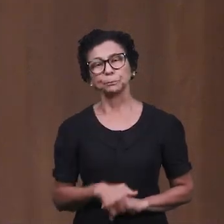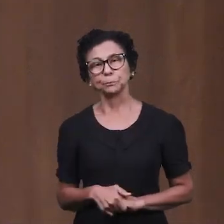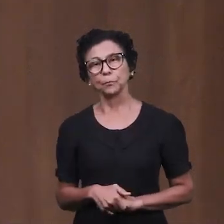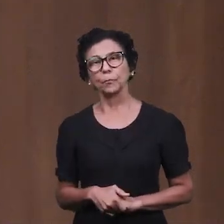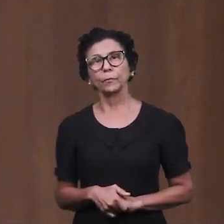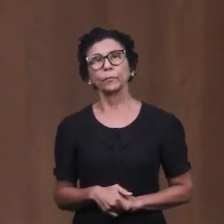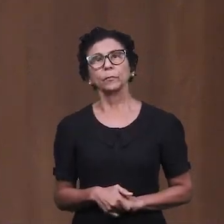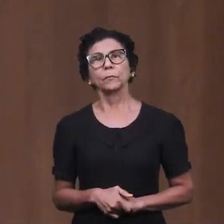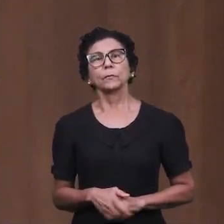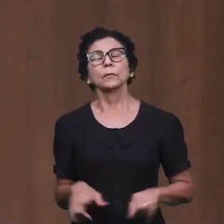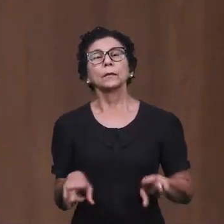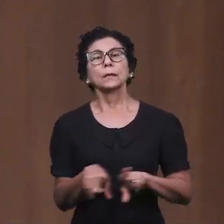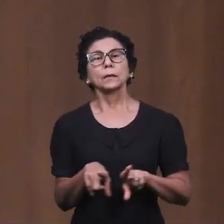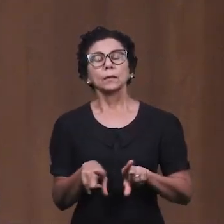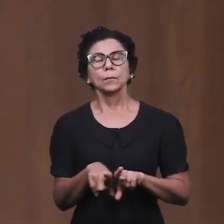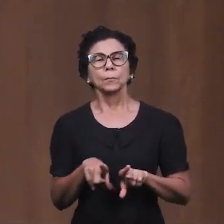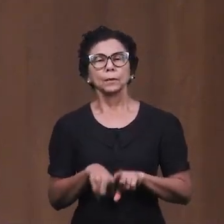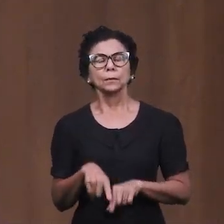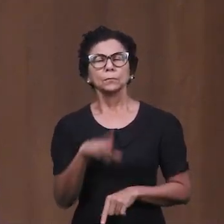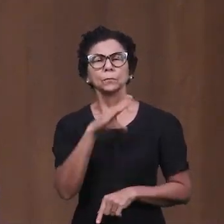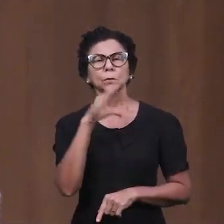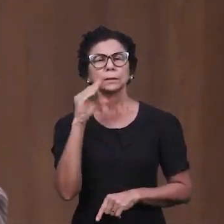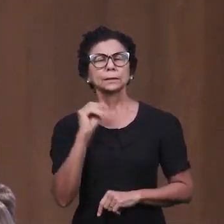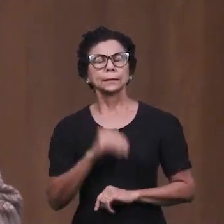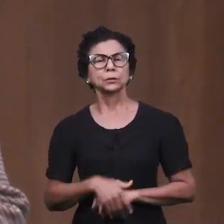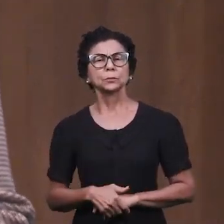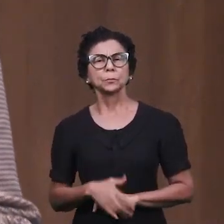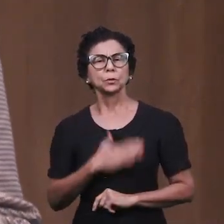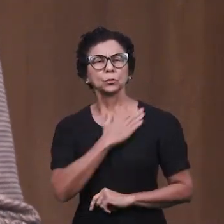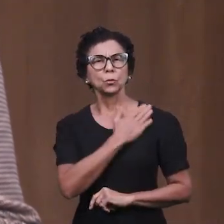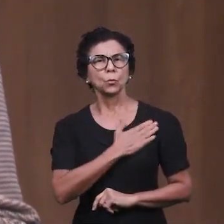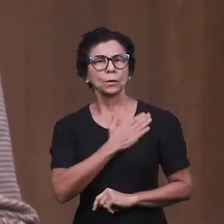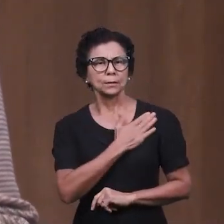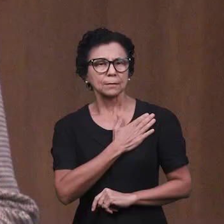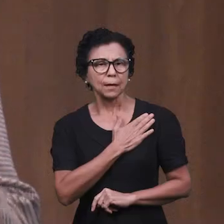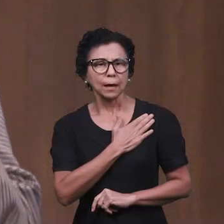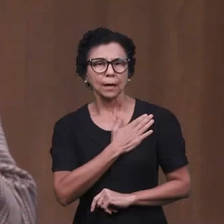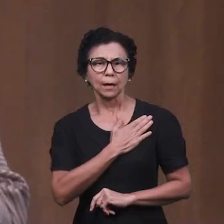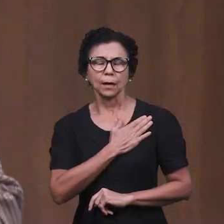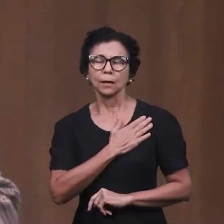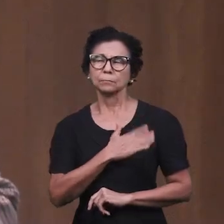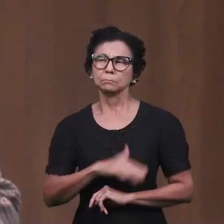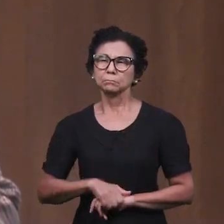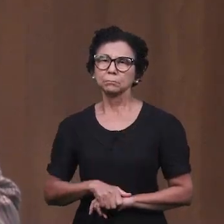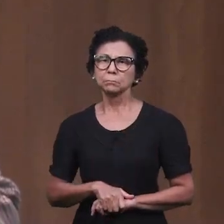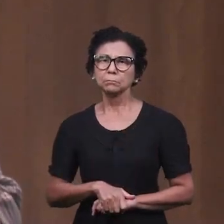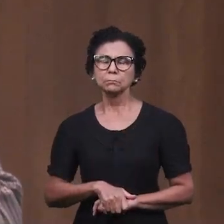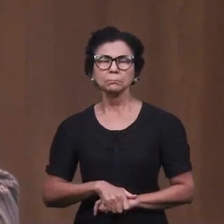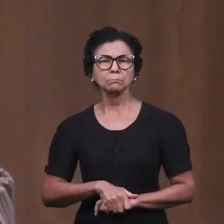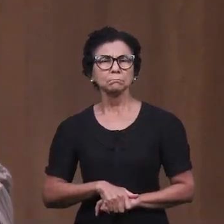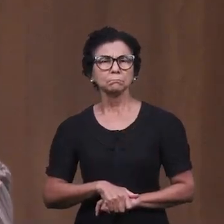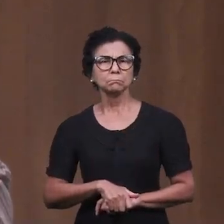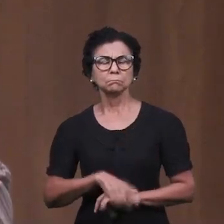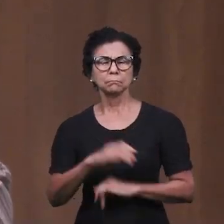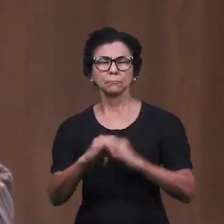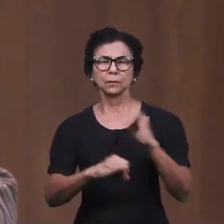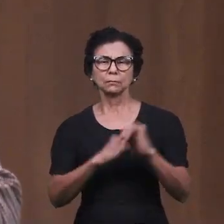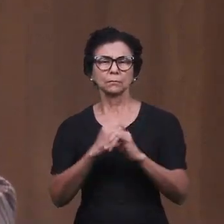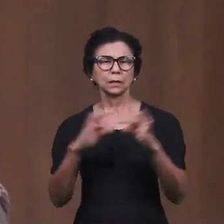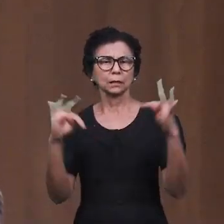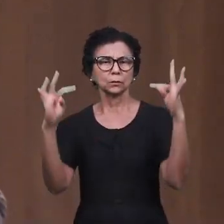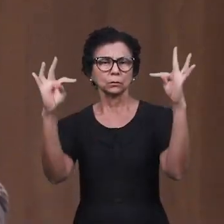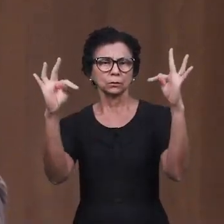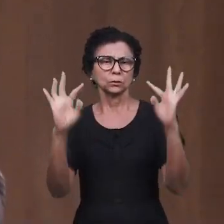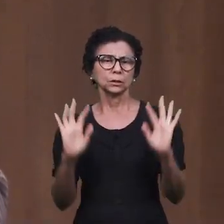pode também ser prazeroso para um adolescente? Pode ser prazeroso a tela? Está incontrolável? Está.